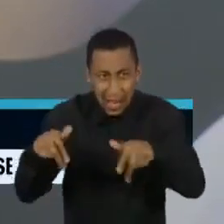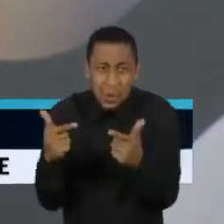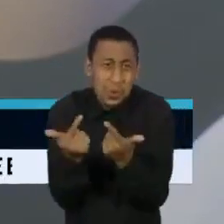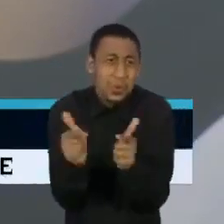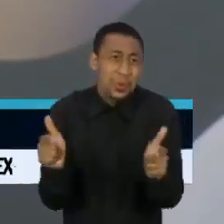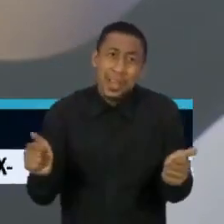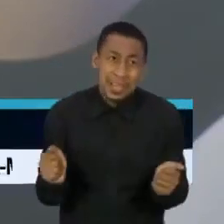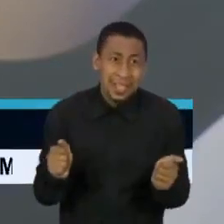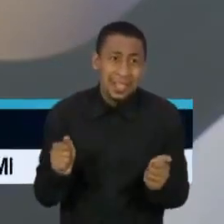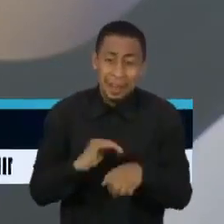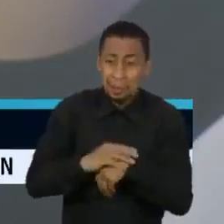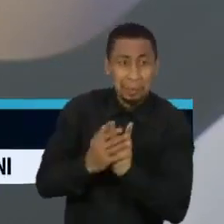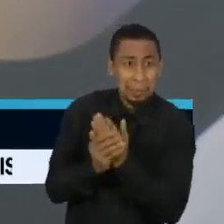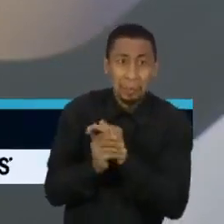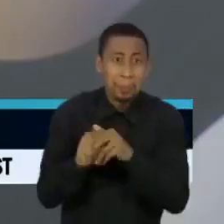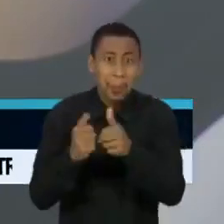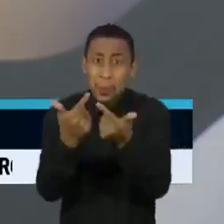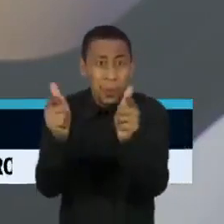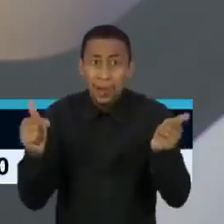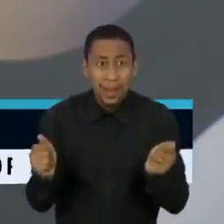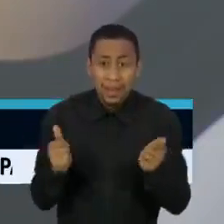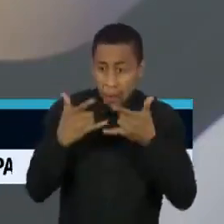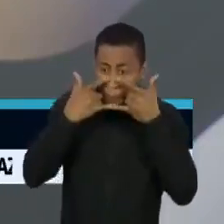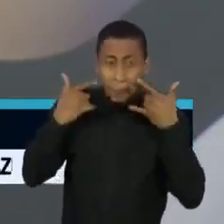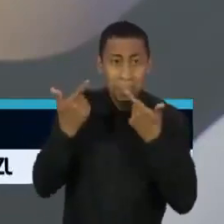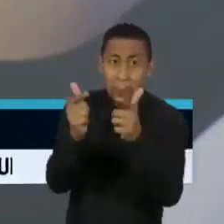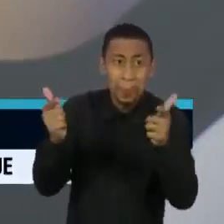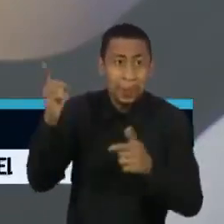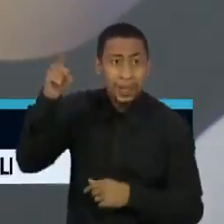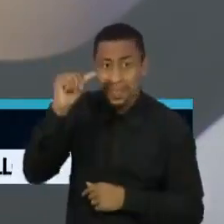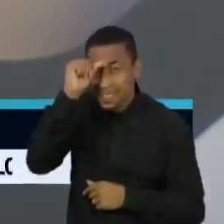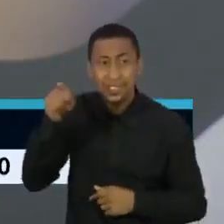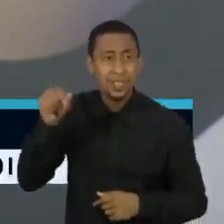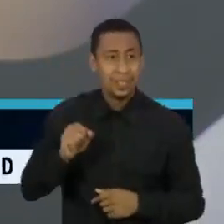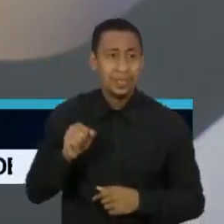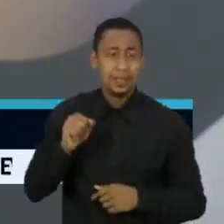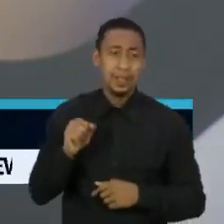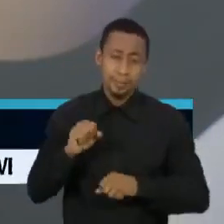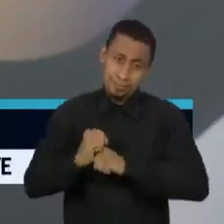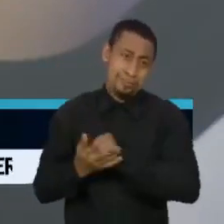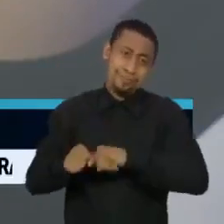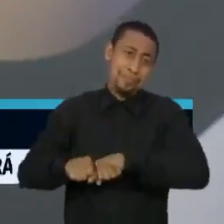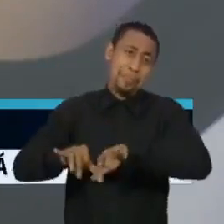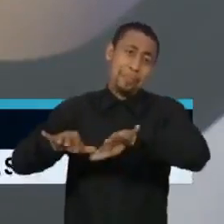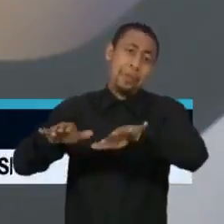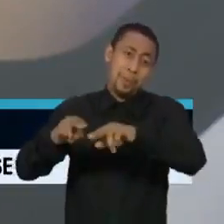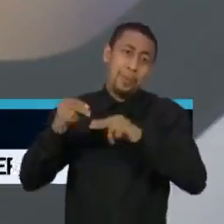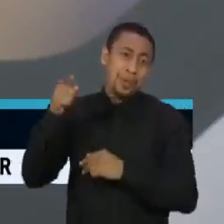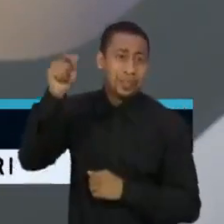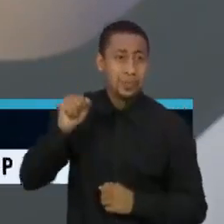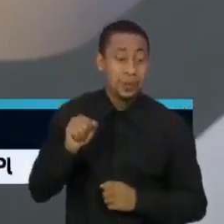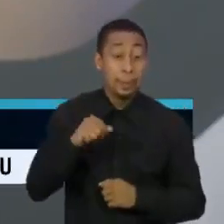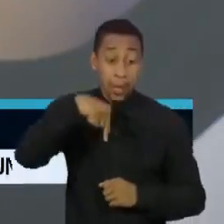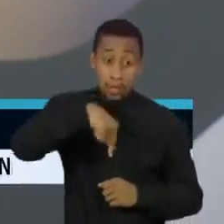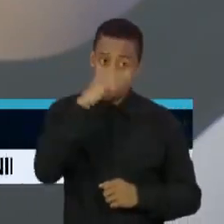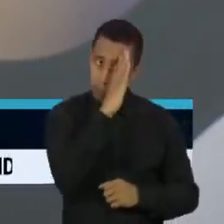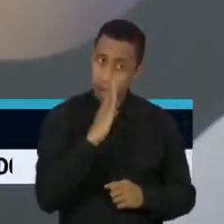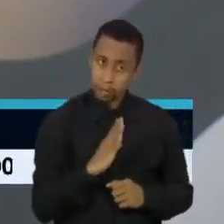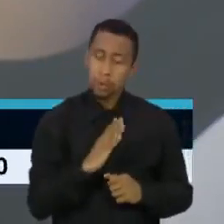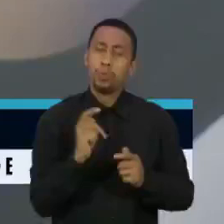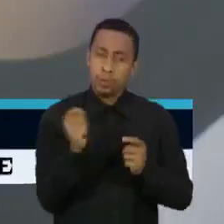tem as condições mínimas de higiene que nós podemos ter no Brasil então eu acho difícil nós podemos tentar podemos tentar